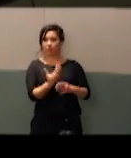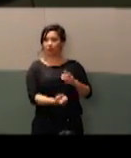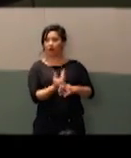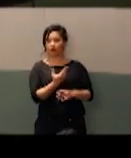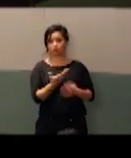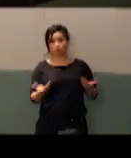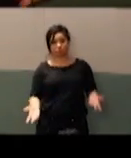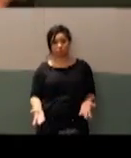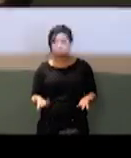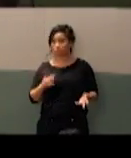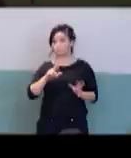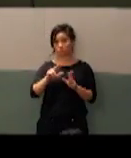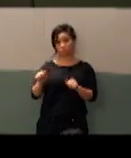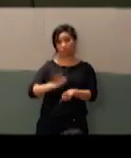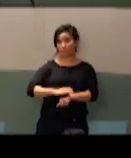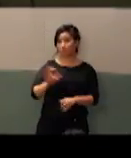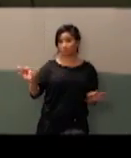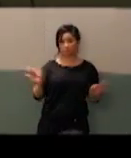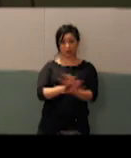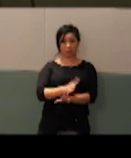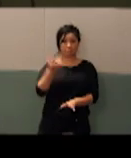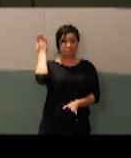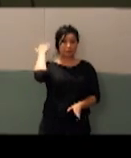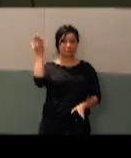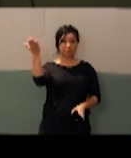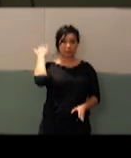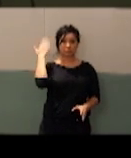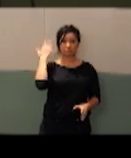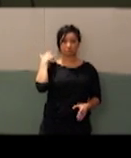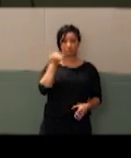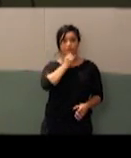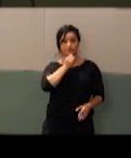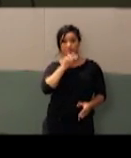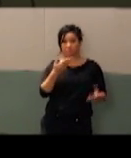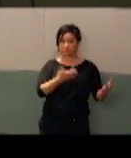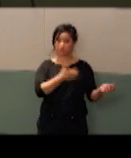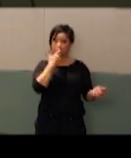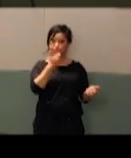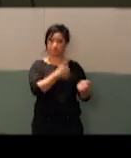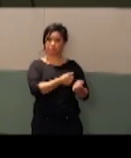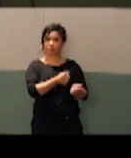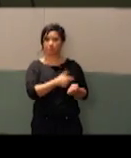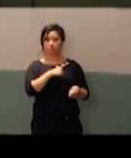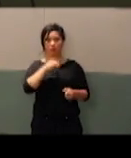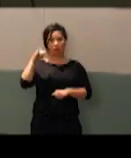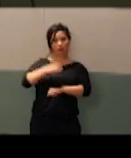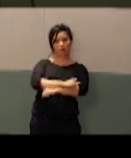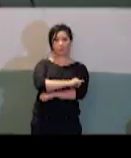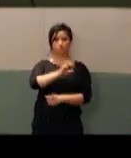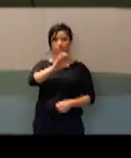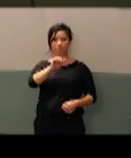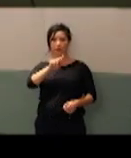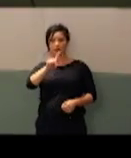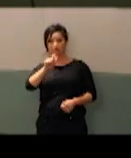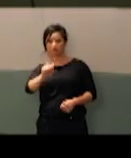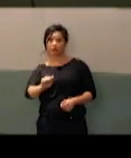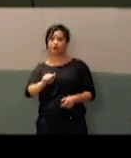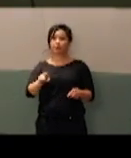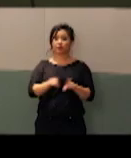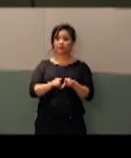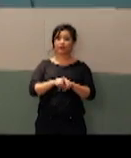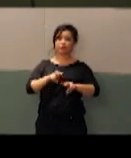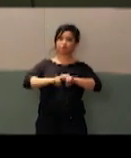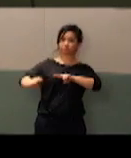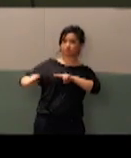porto, agora com o aeroporto de cargas e também com a estrada de ferro, acaba sendo um polo de